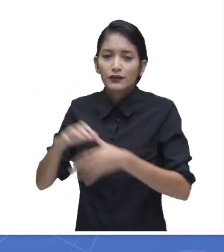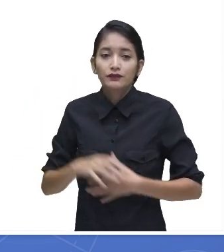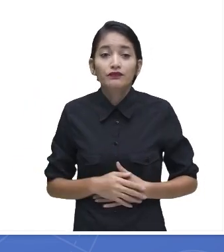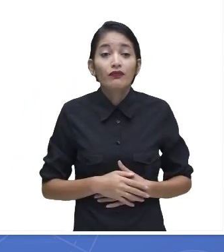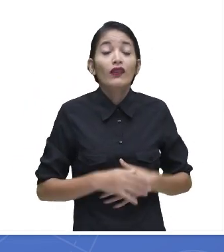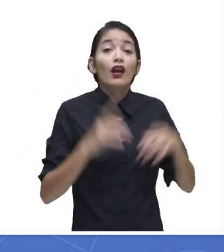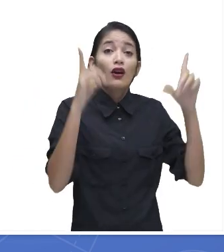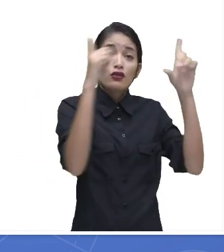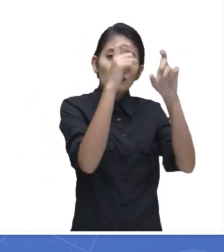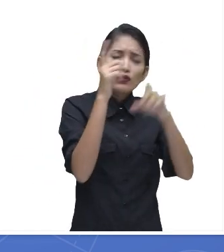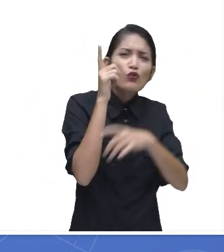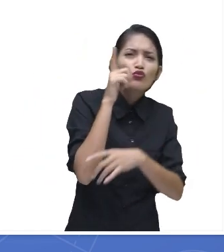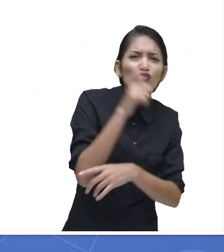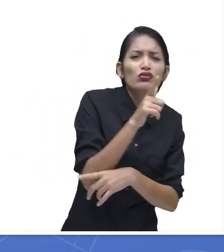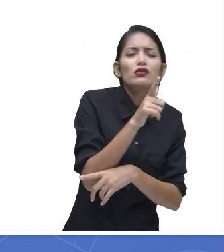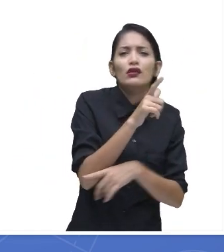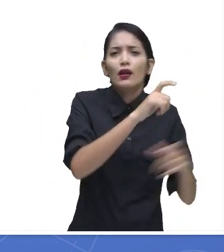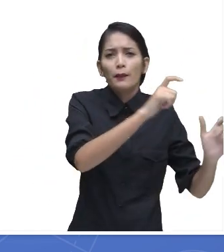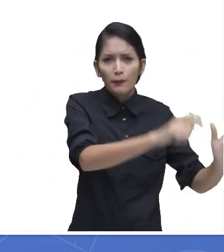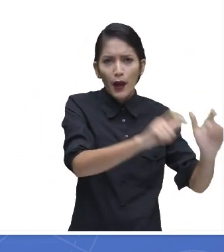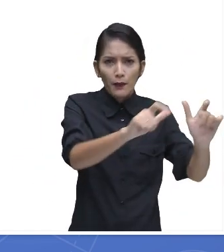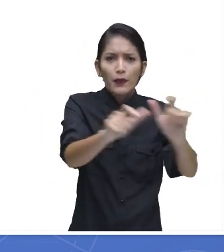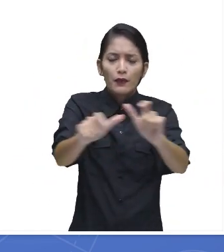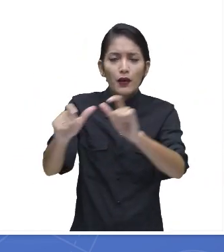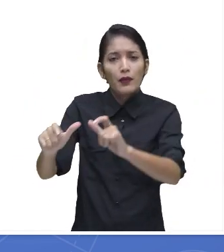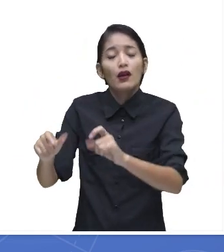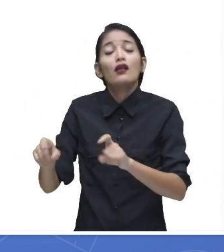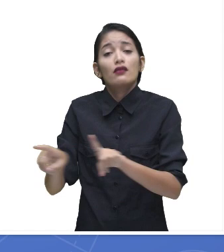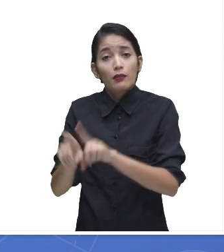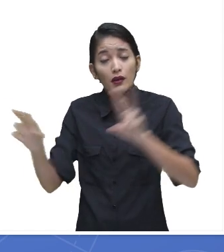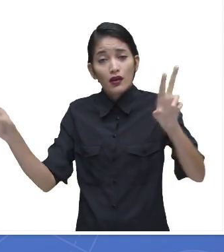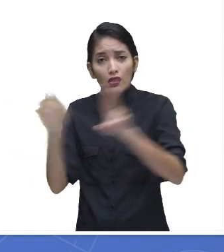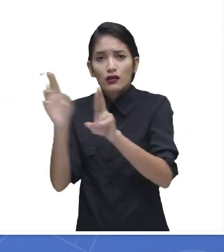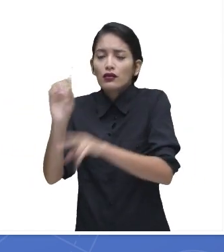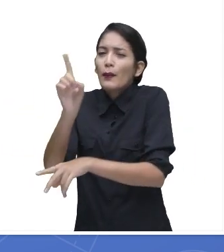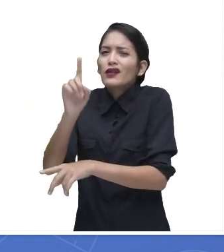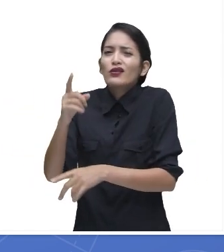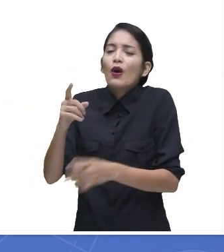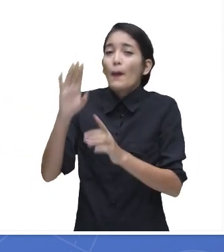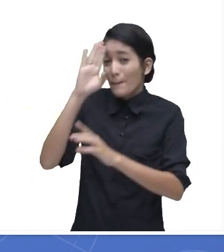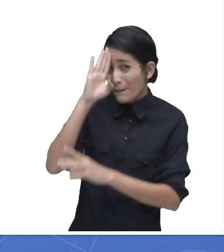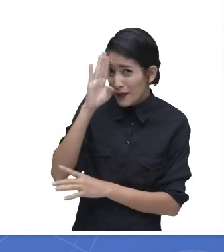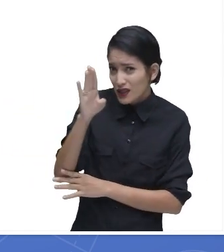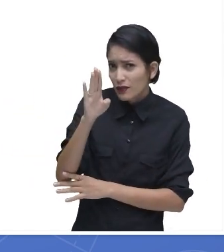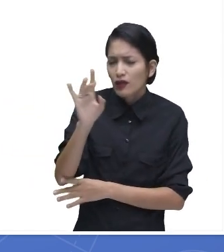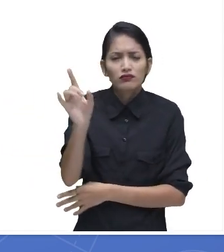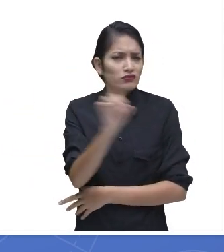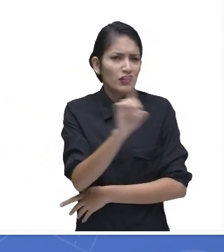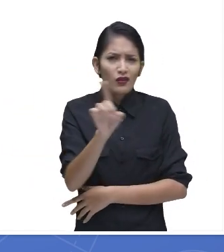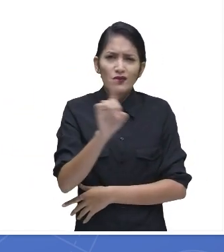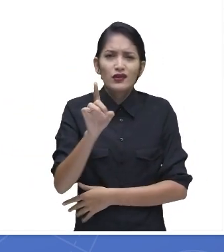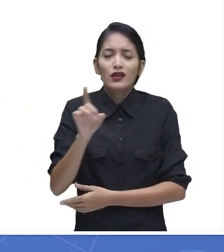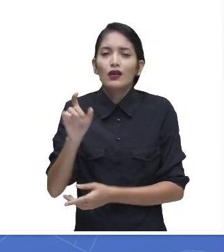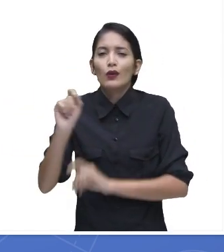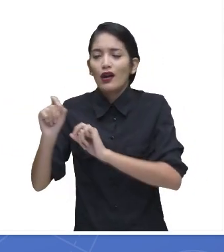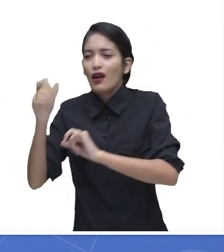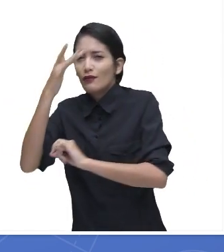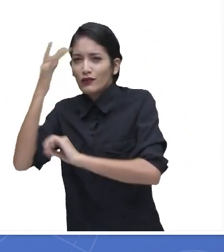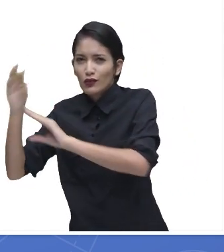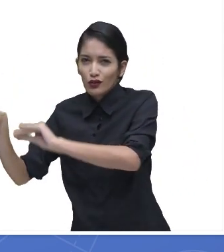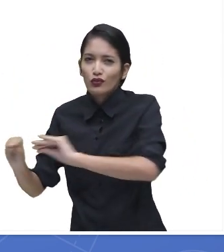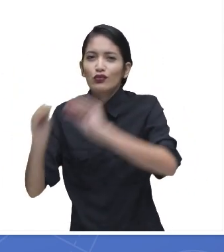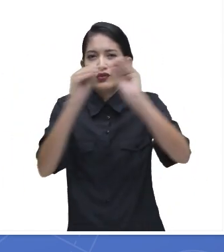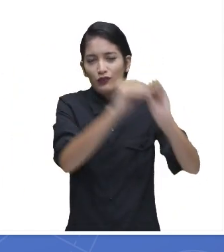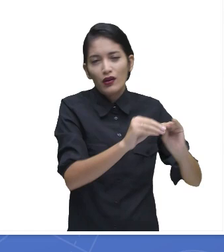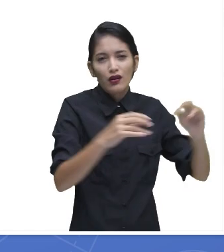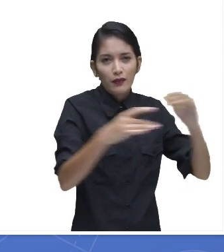de terras, né, também está relacionado aí, não é esse motivo principal que faz as pessoas migrarem de campo para a